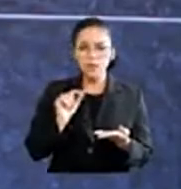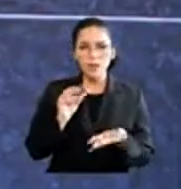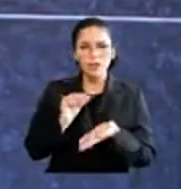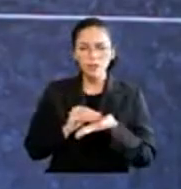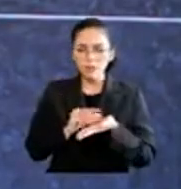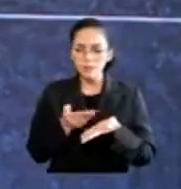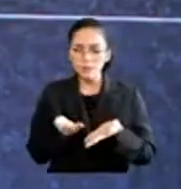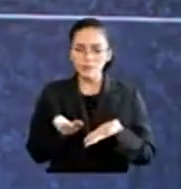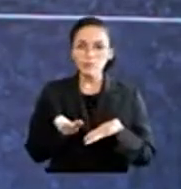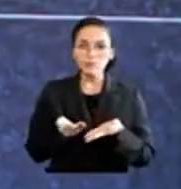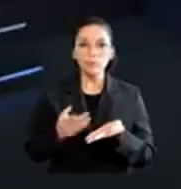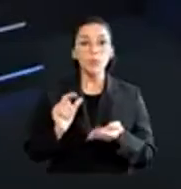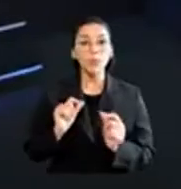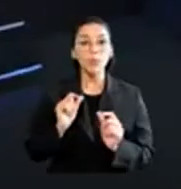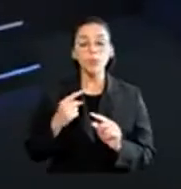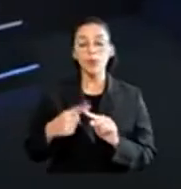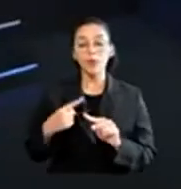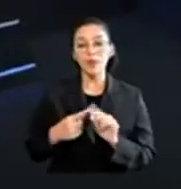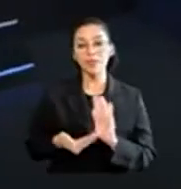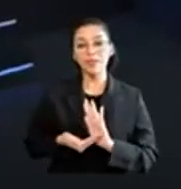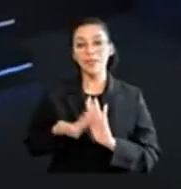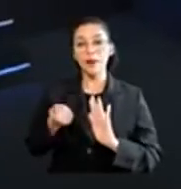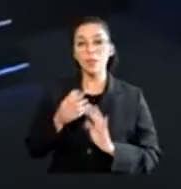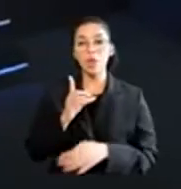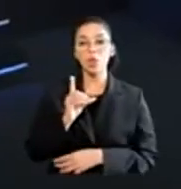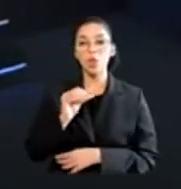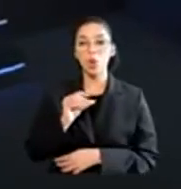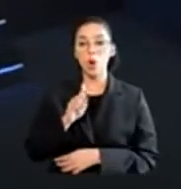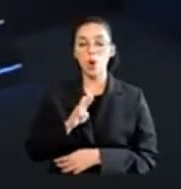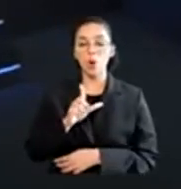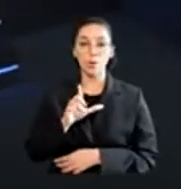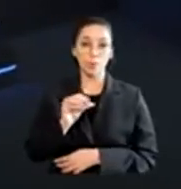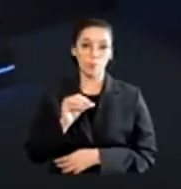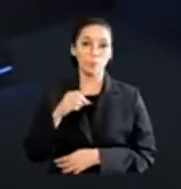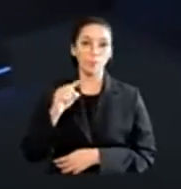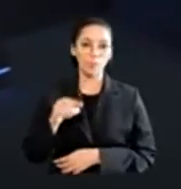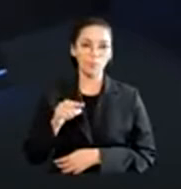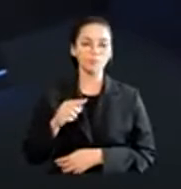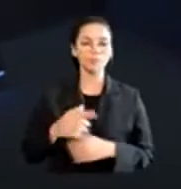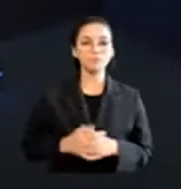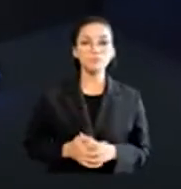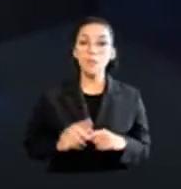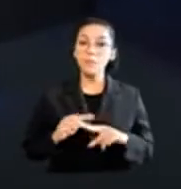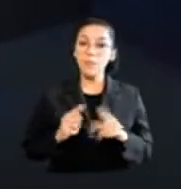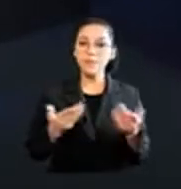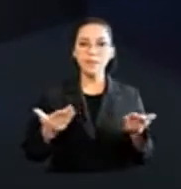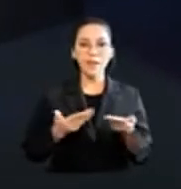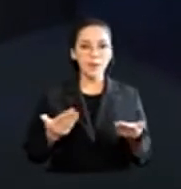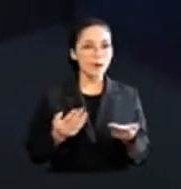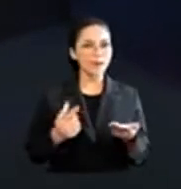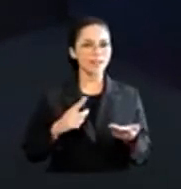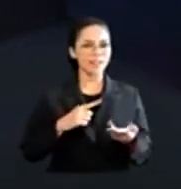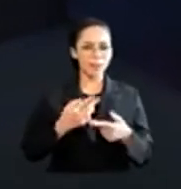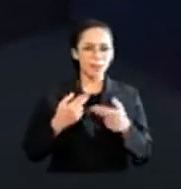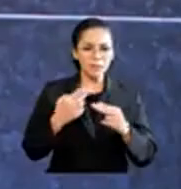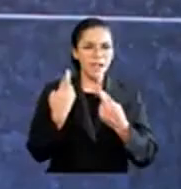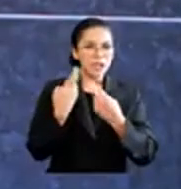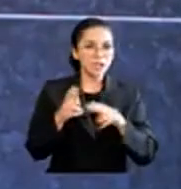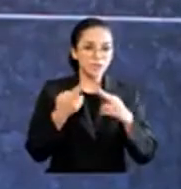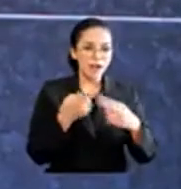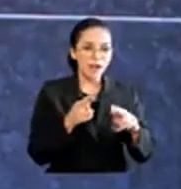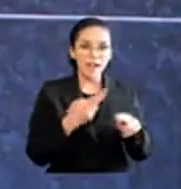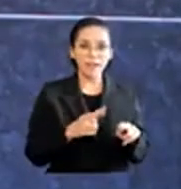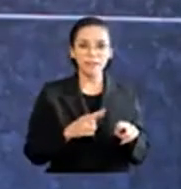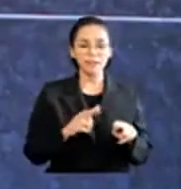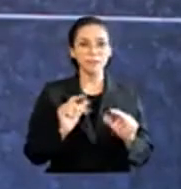do Doblô do mercado. E agora, com soluções de sinergia que só Stellantis pode trazer, nós